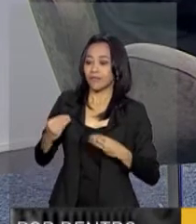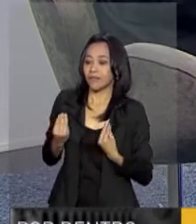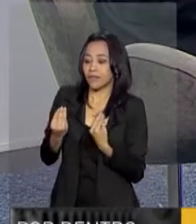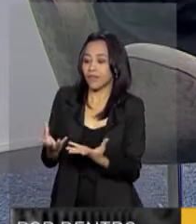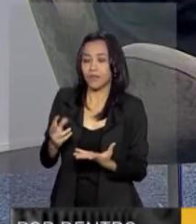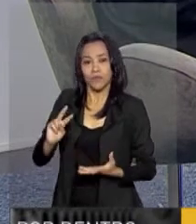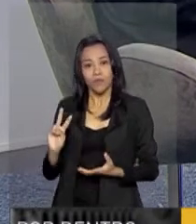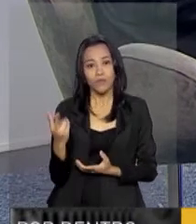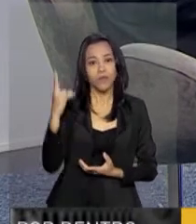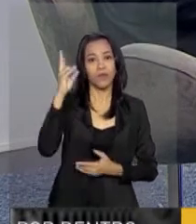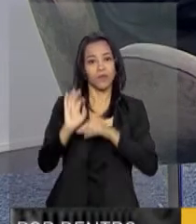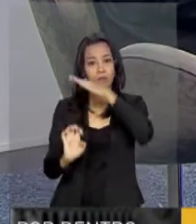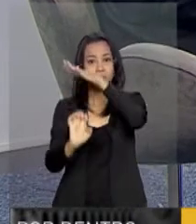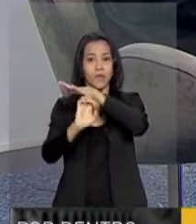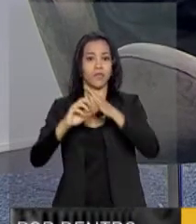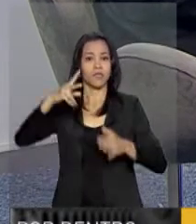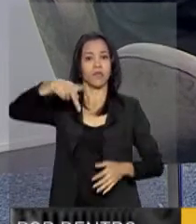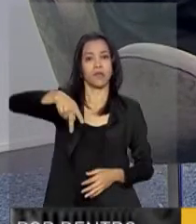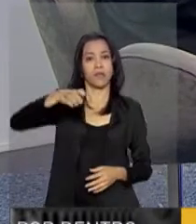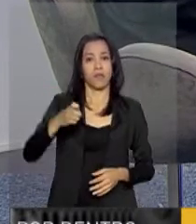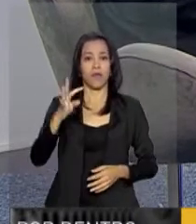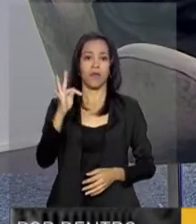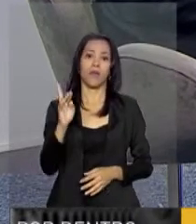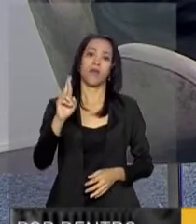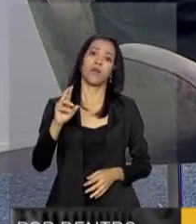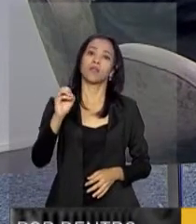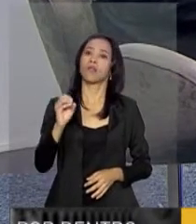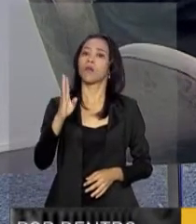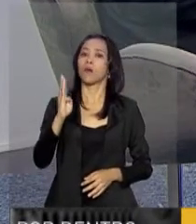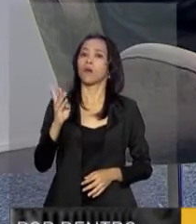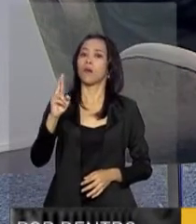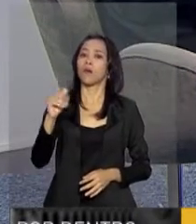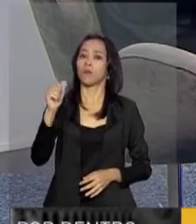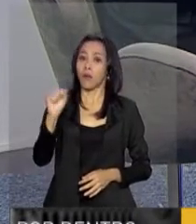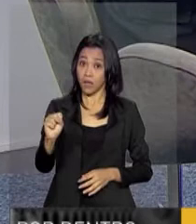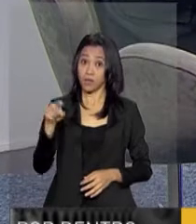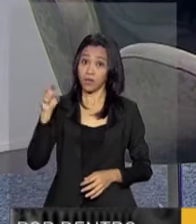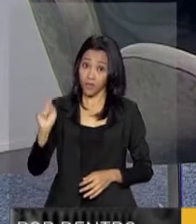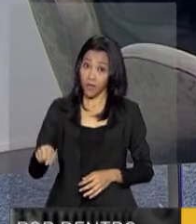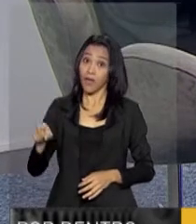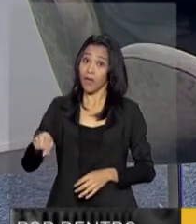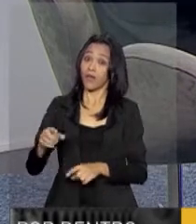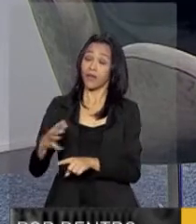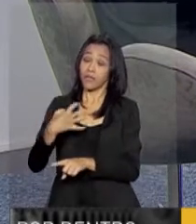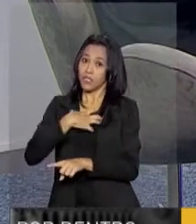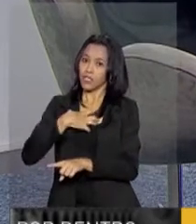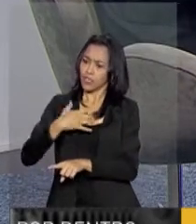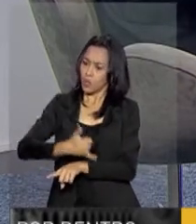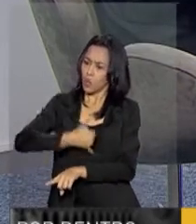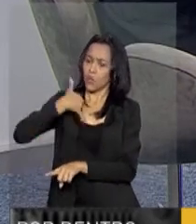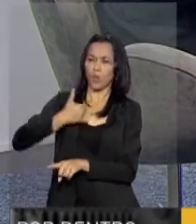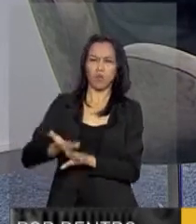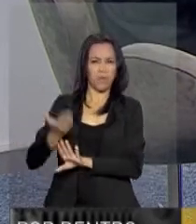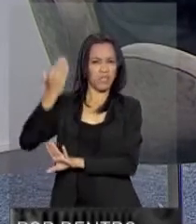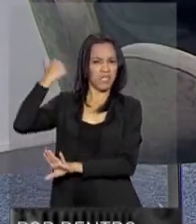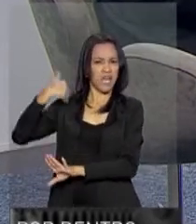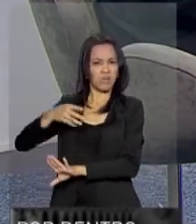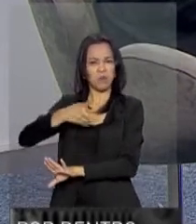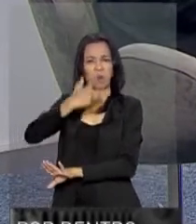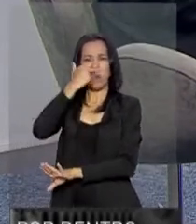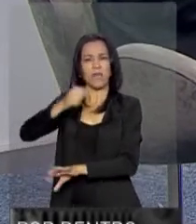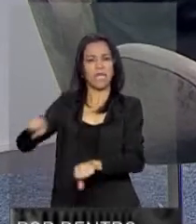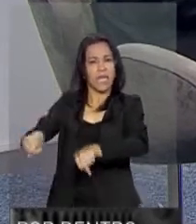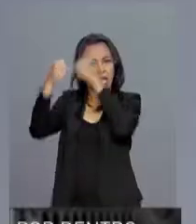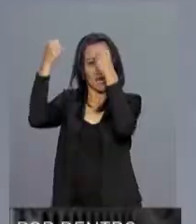orgulho e que tinha sido aí é é quase quebrada por administrações infelizes